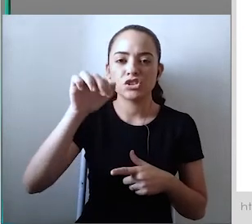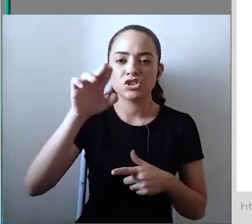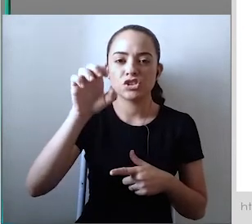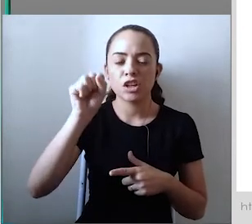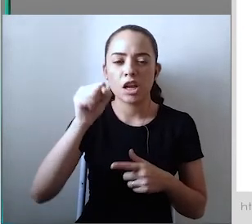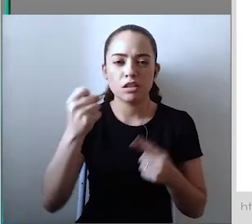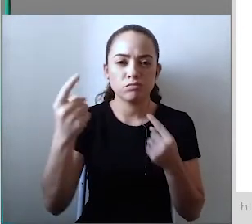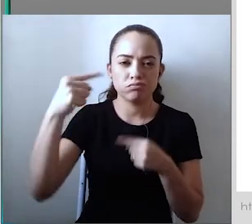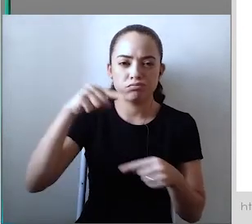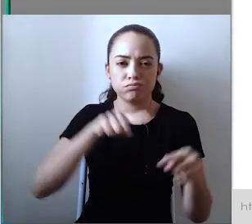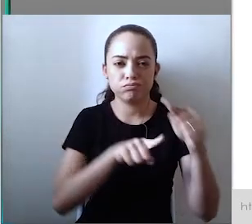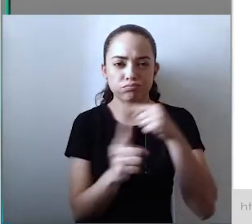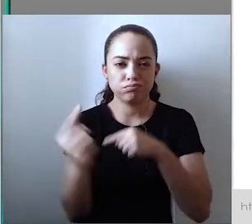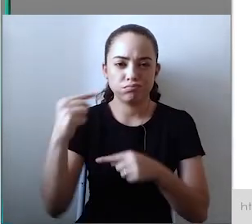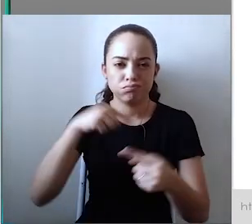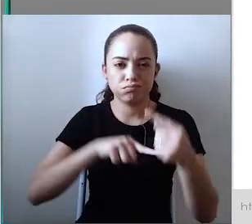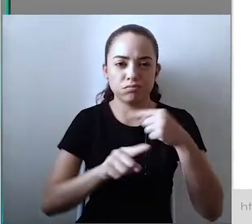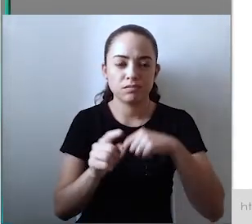genes.